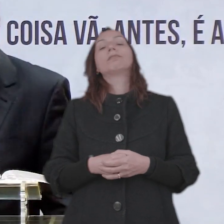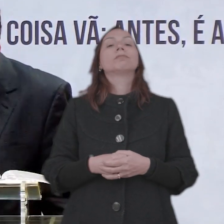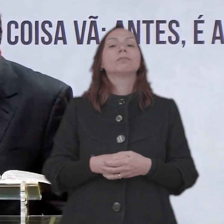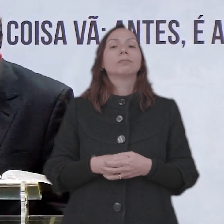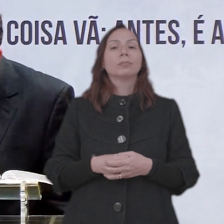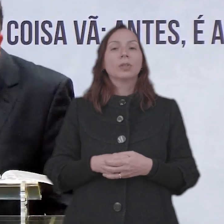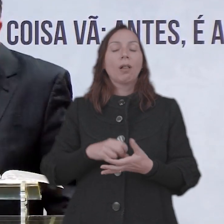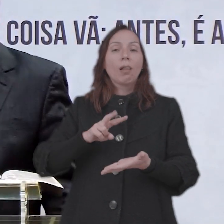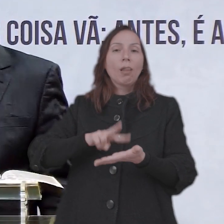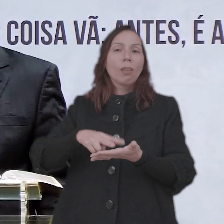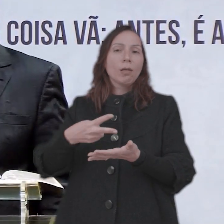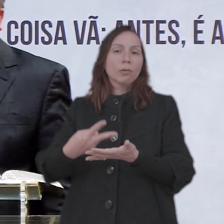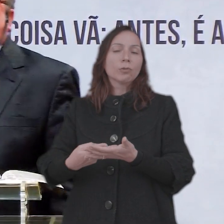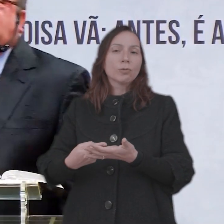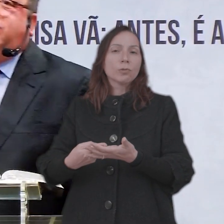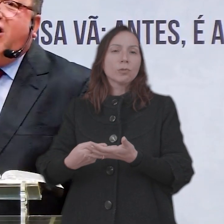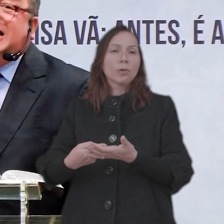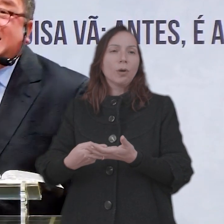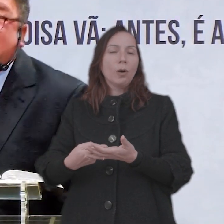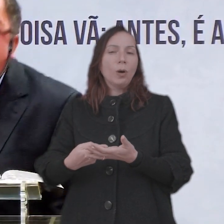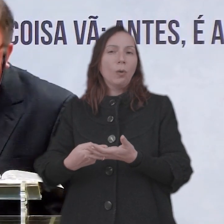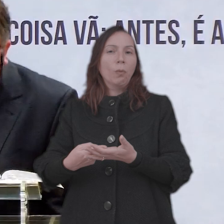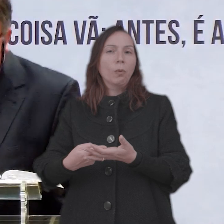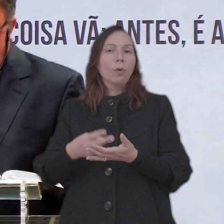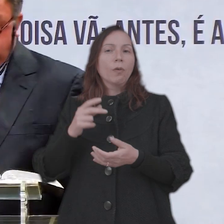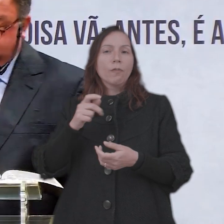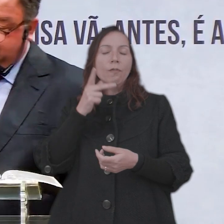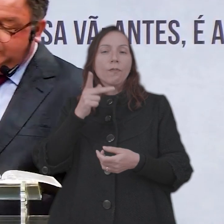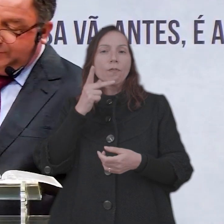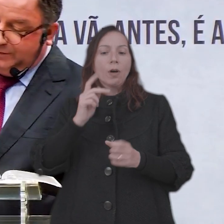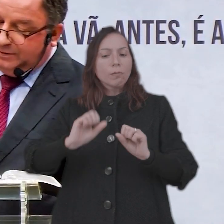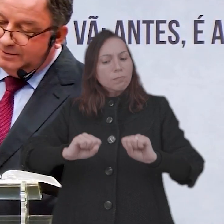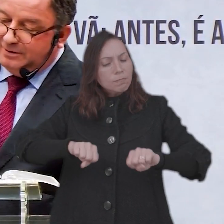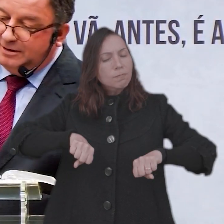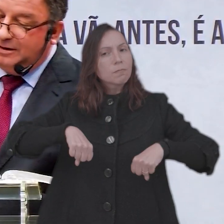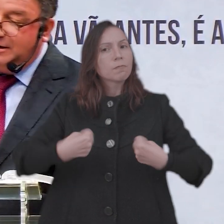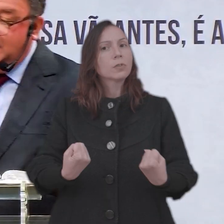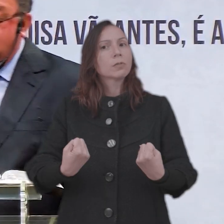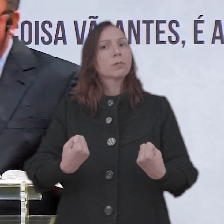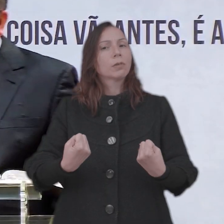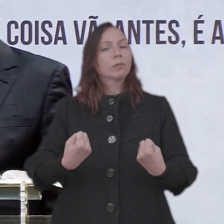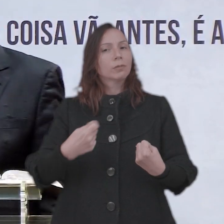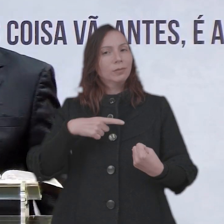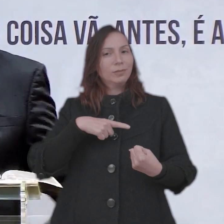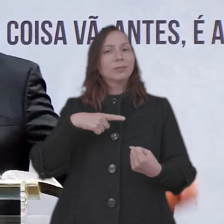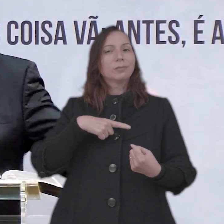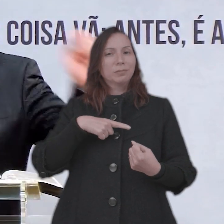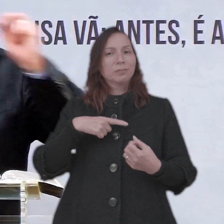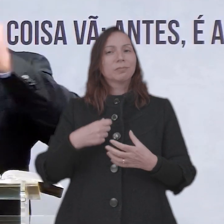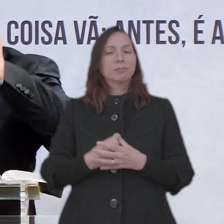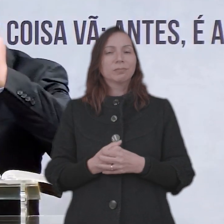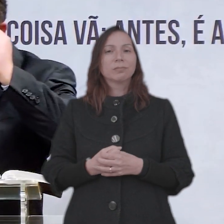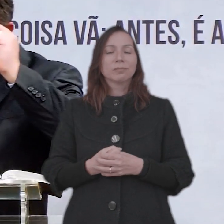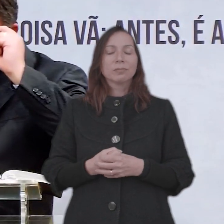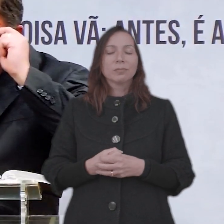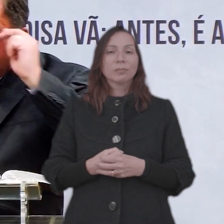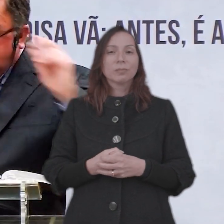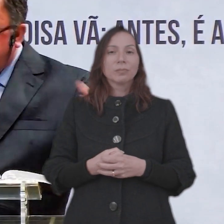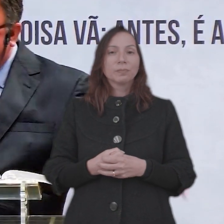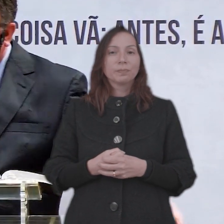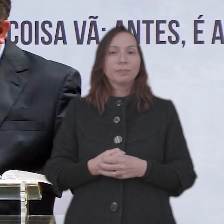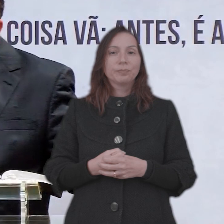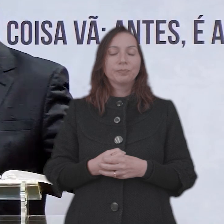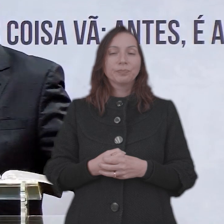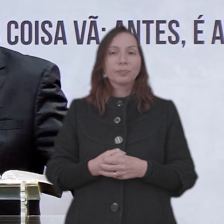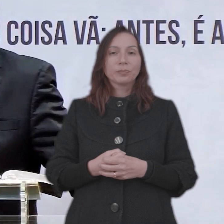Na tradução que eu tenho aqui é esforçai-vos. E é tão interessante essa palavra, porque